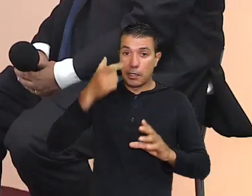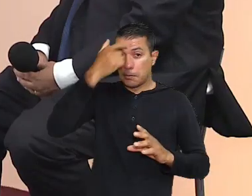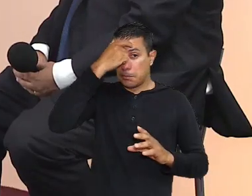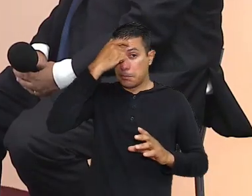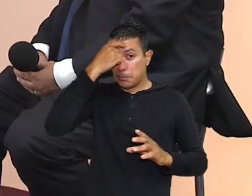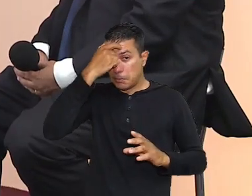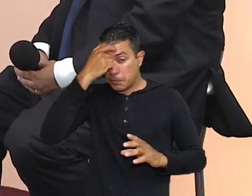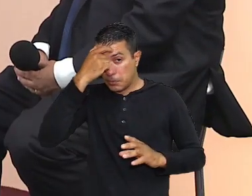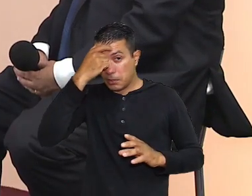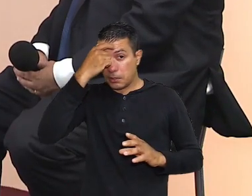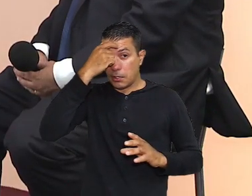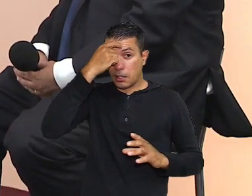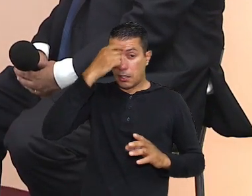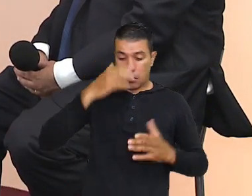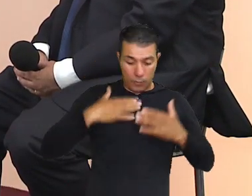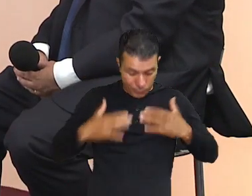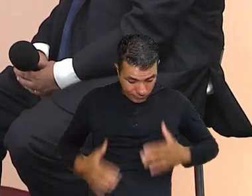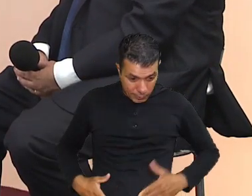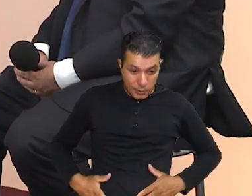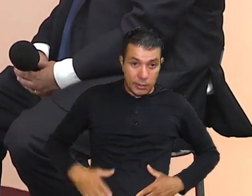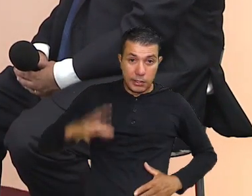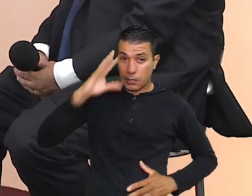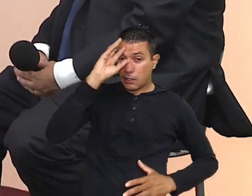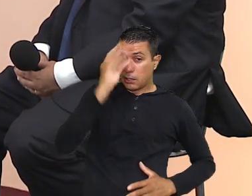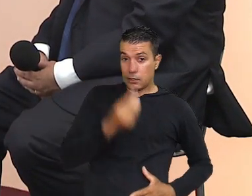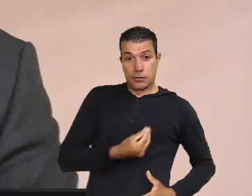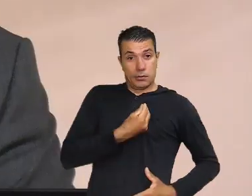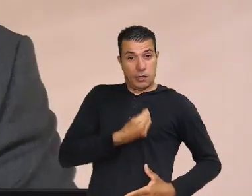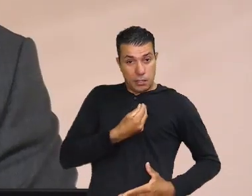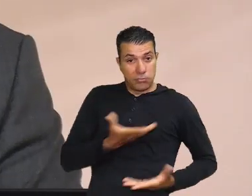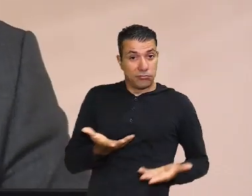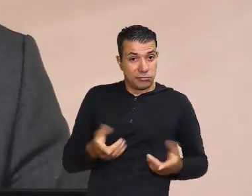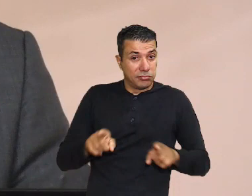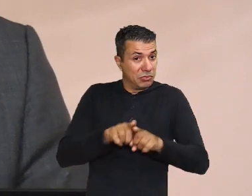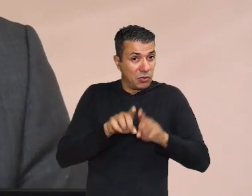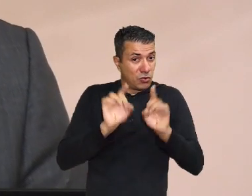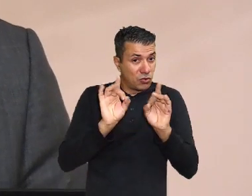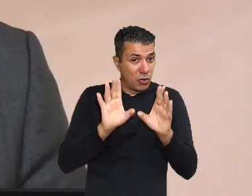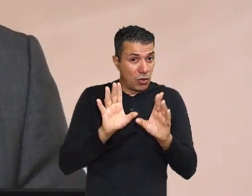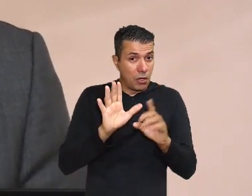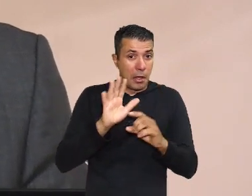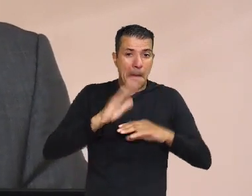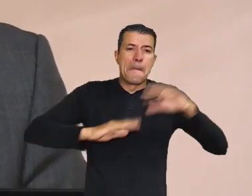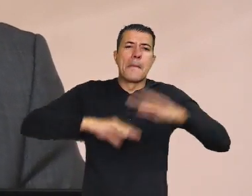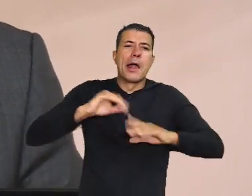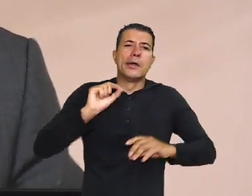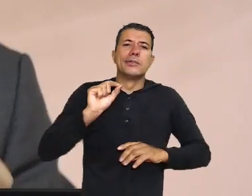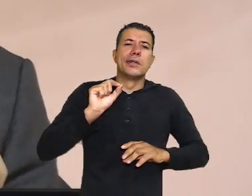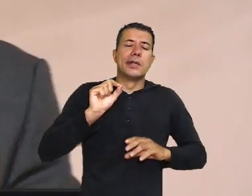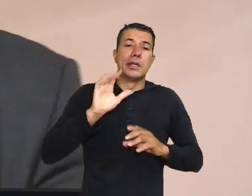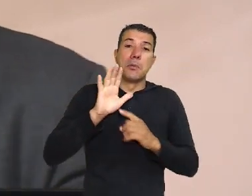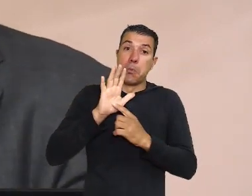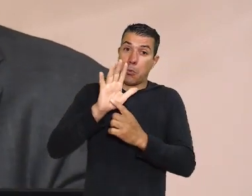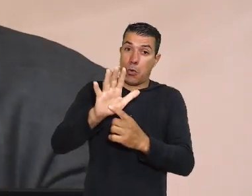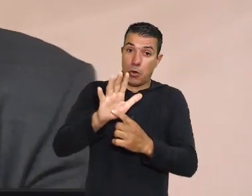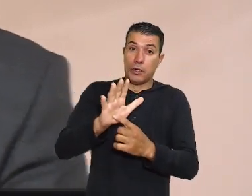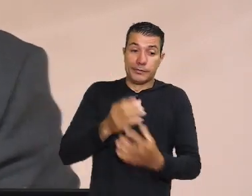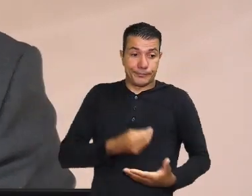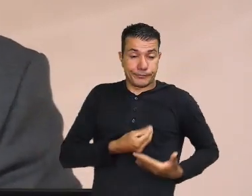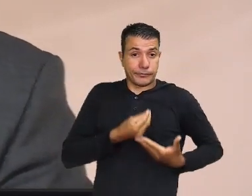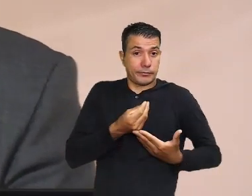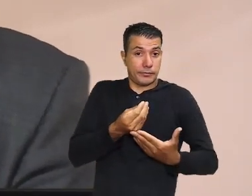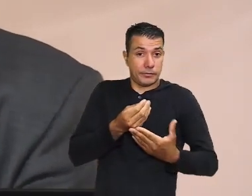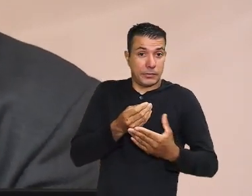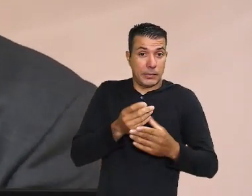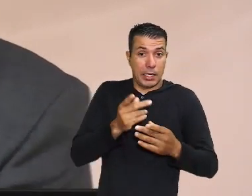e espiritual. Mas, pastor William, nos ajude aqui. Eu queria trazer um exemplo mais prático no que diz respeito a essa formação. Nós sabemos que é o